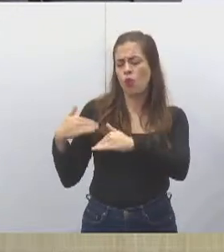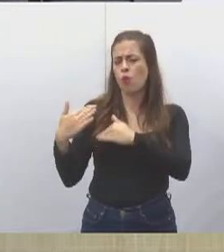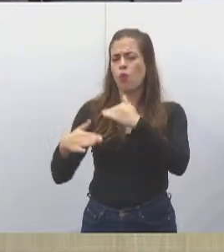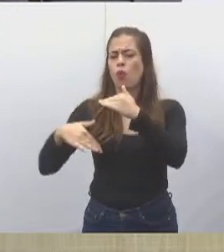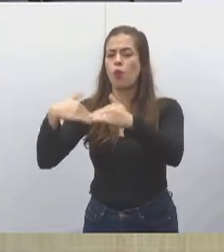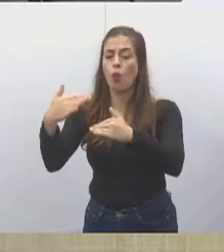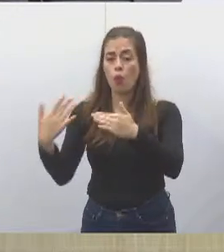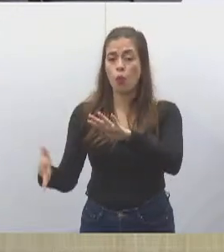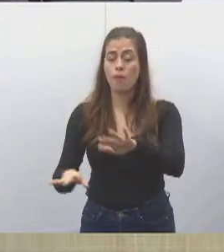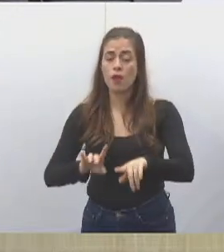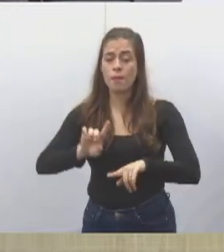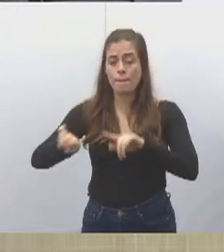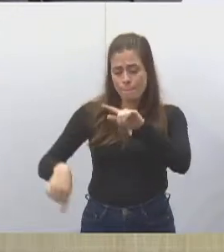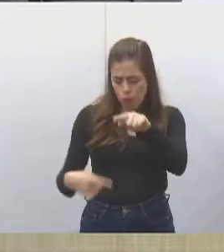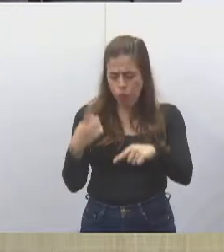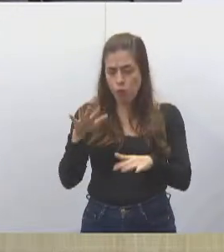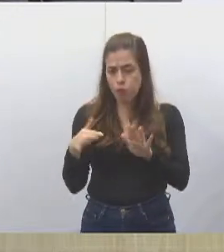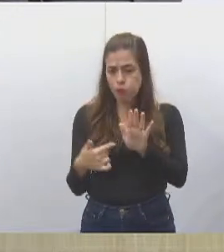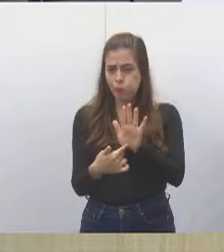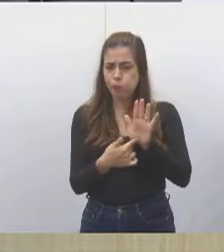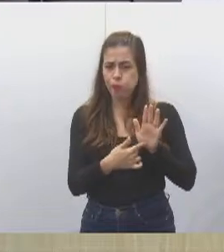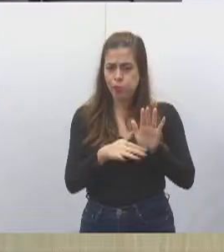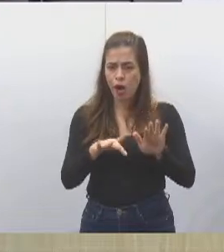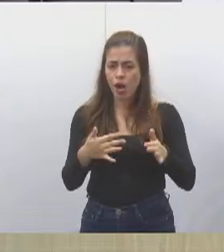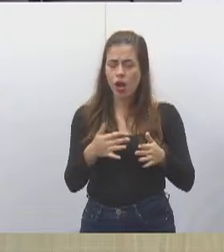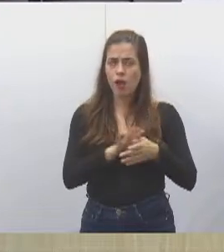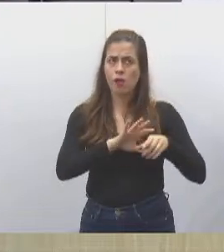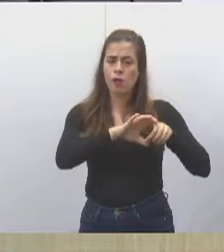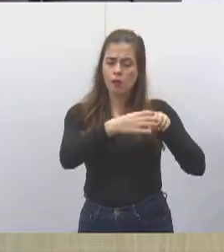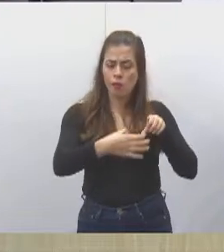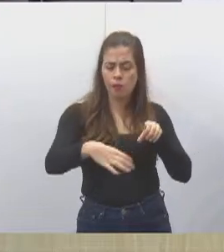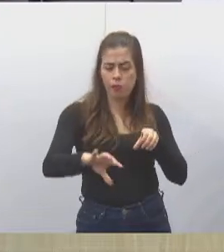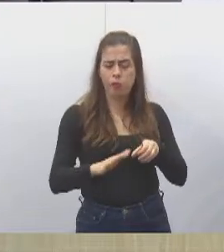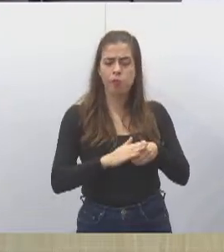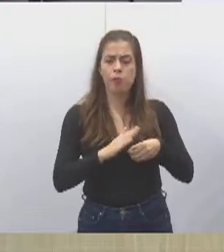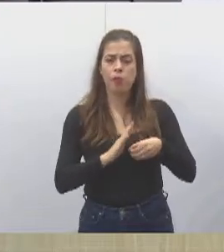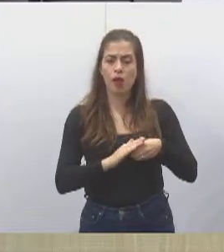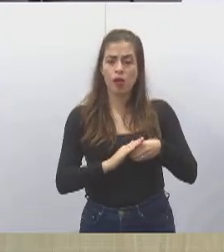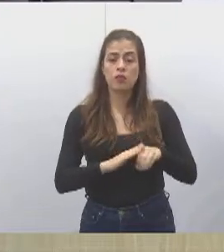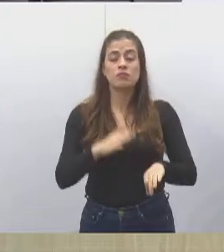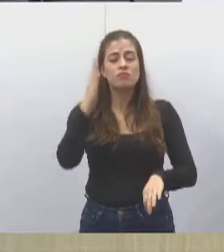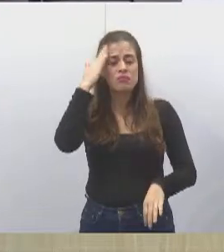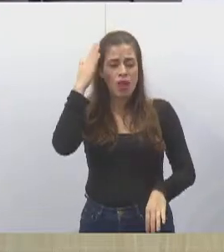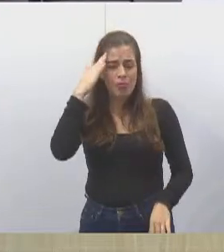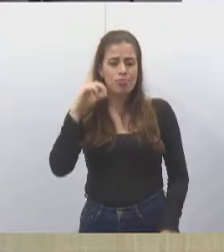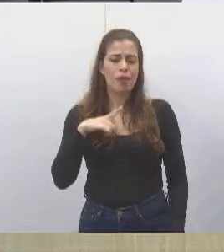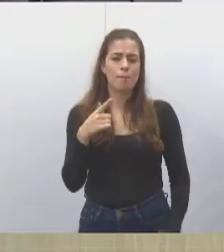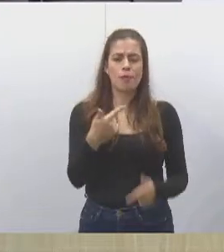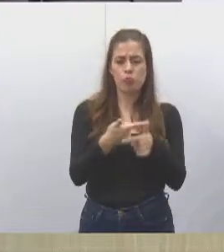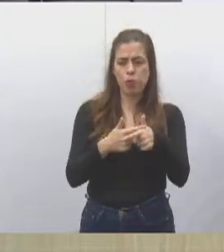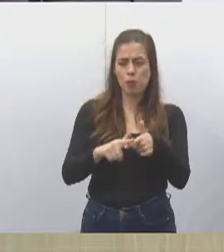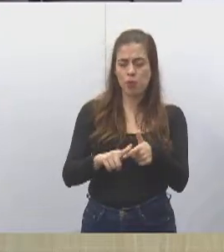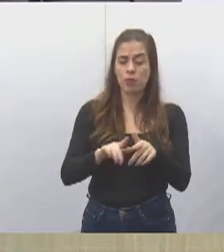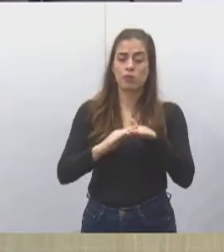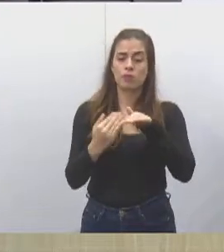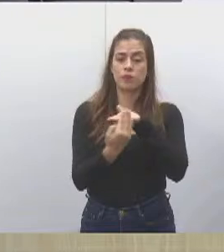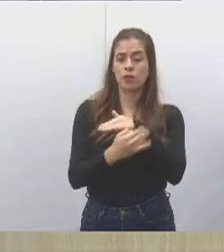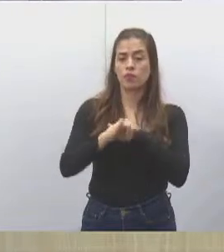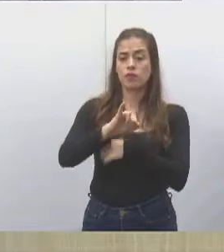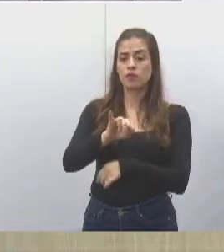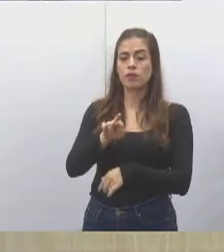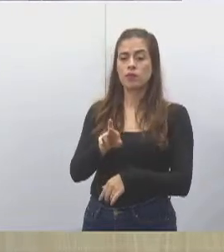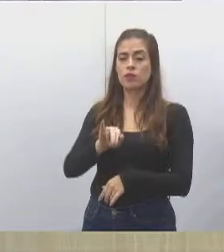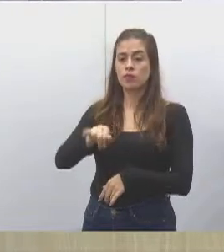mas avançamos muito em relação ao processo de saneamento básico. Sabemos que ainda existem os problemas no Veranejal, no